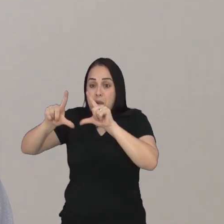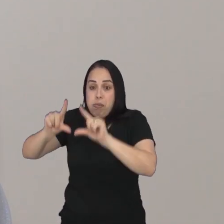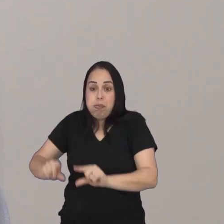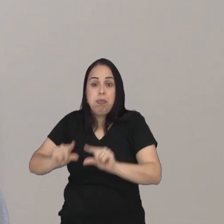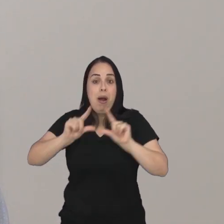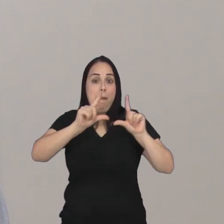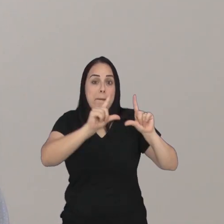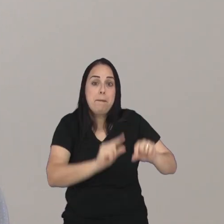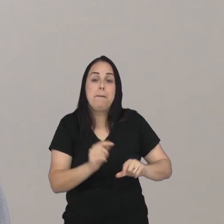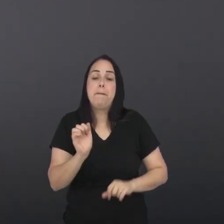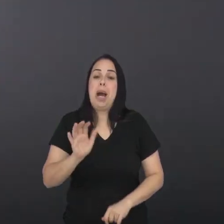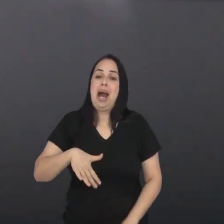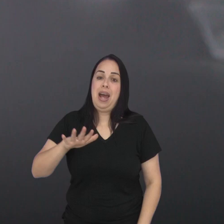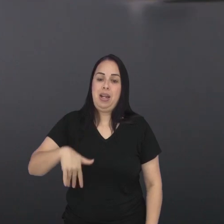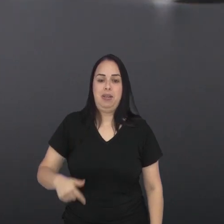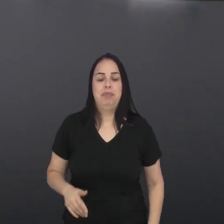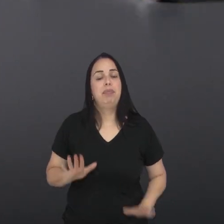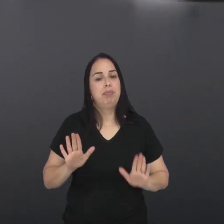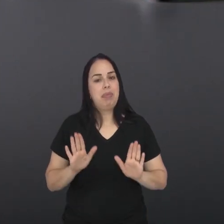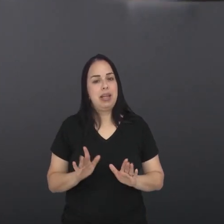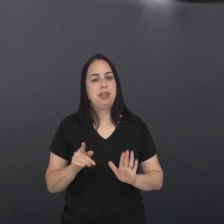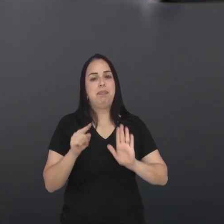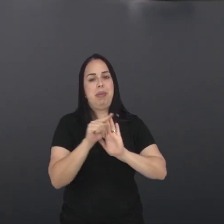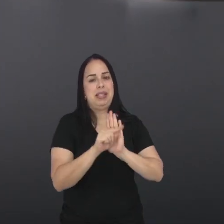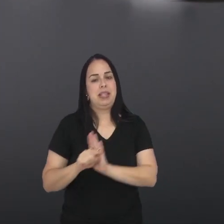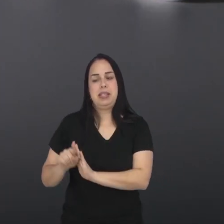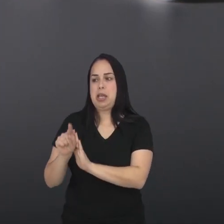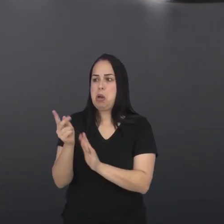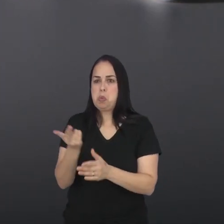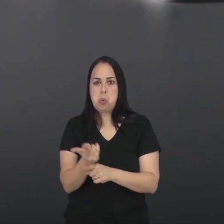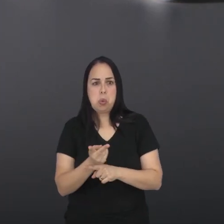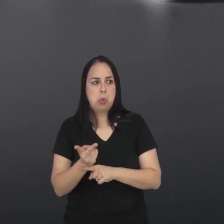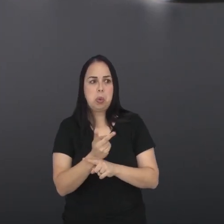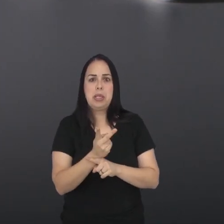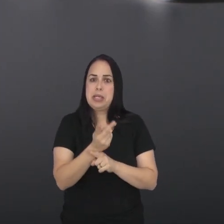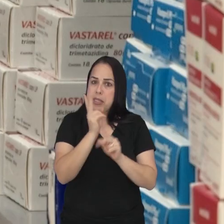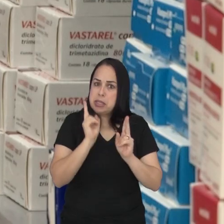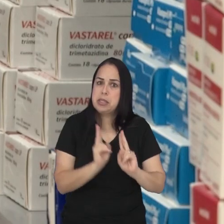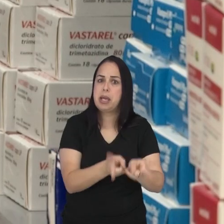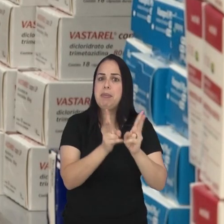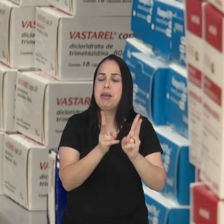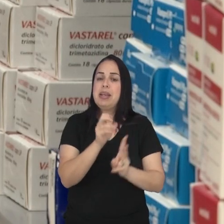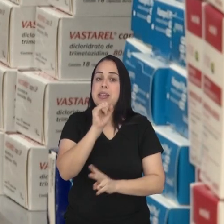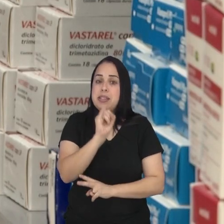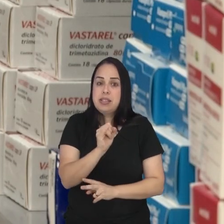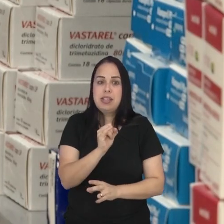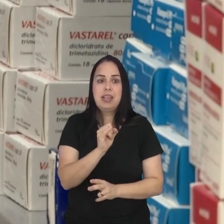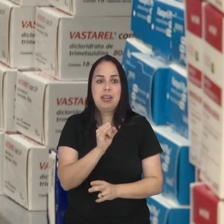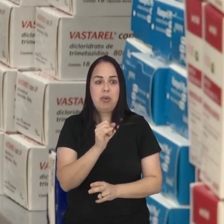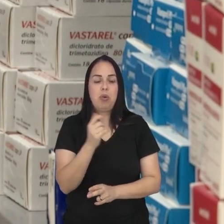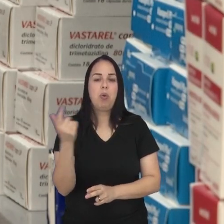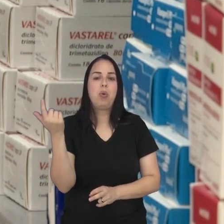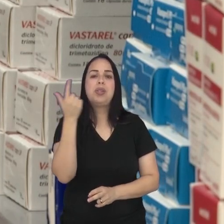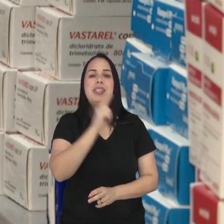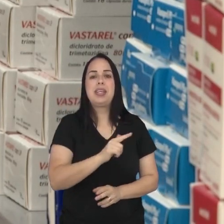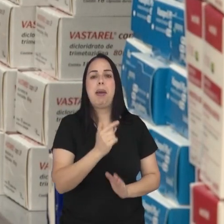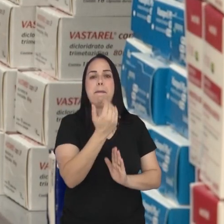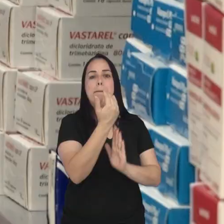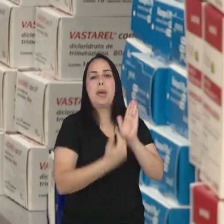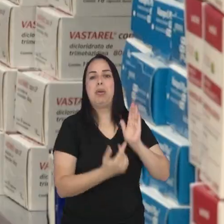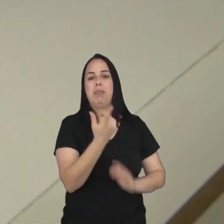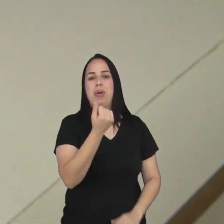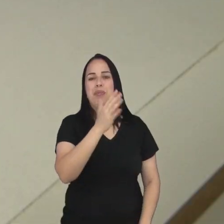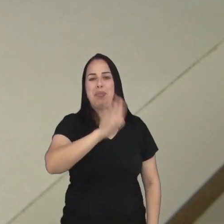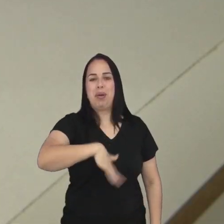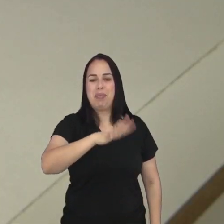laboratórios a reduzirem os seus preços. Mas o brasileiro sabe que o jeito é pesquisar sempre e, quando for possível, aproveitar uma